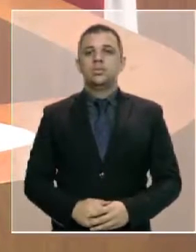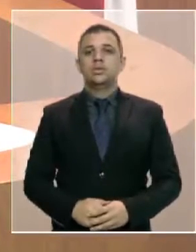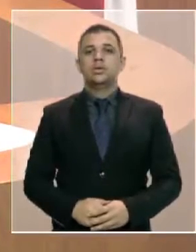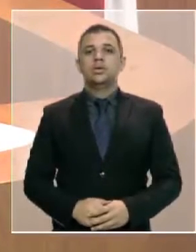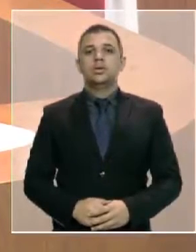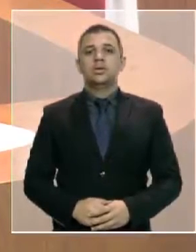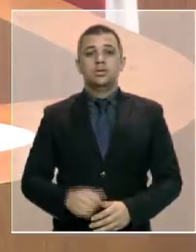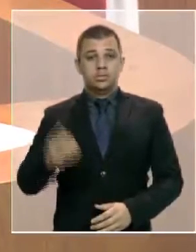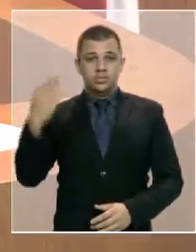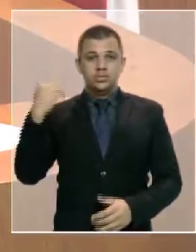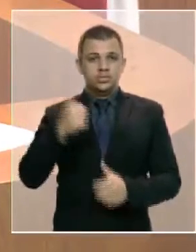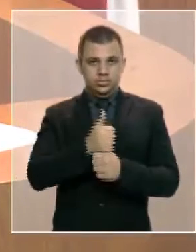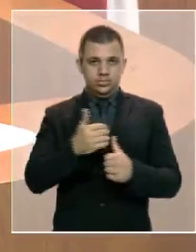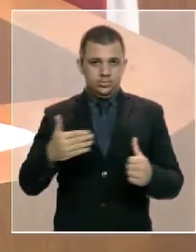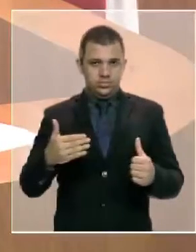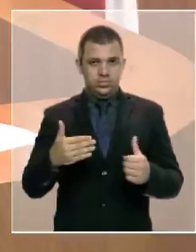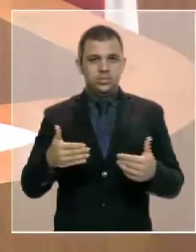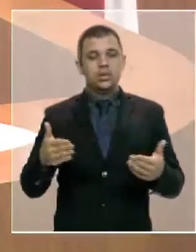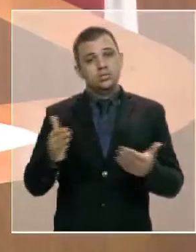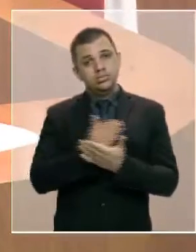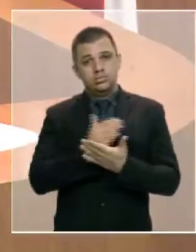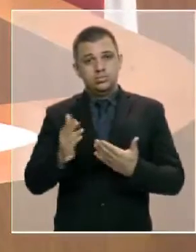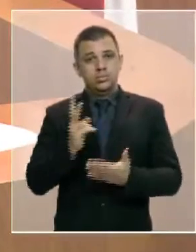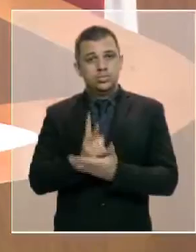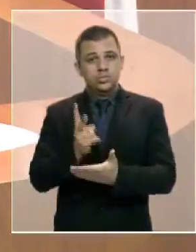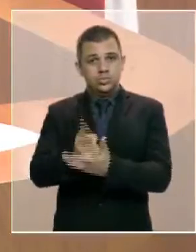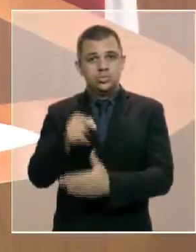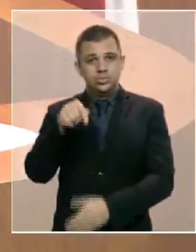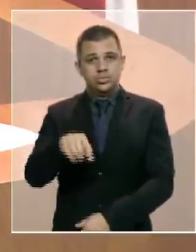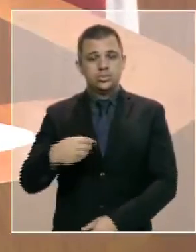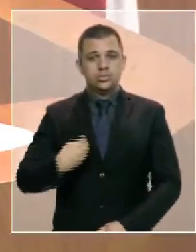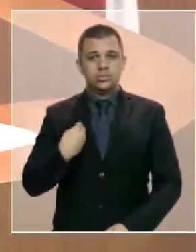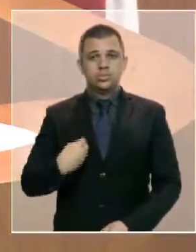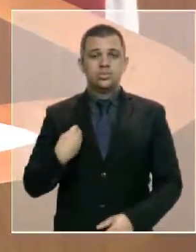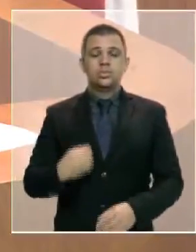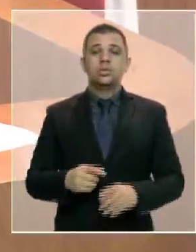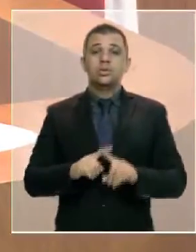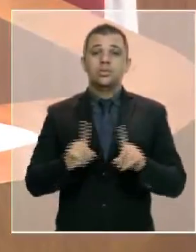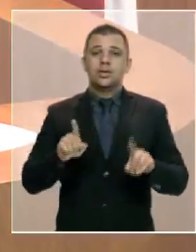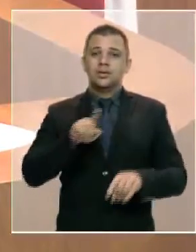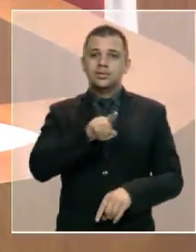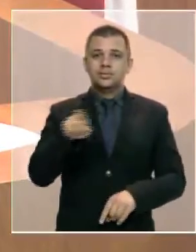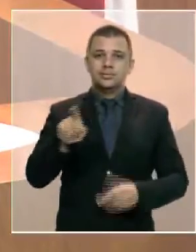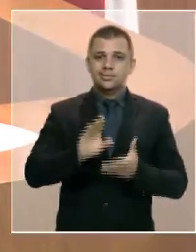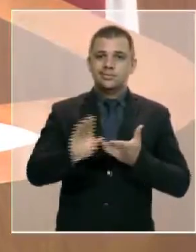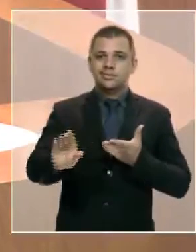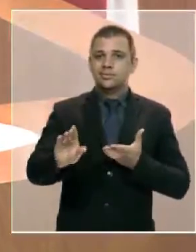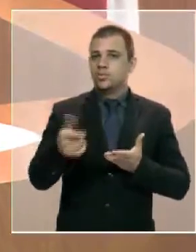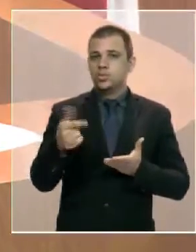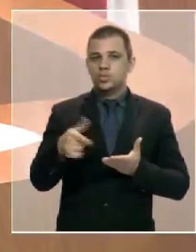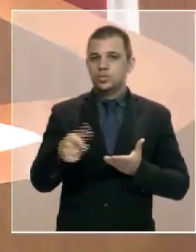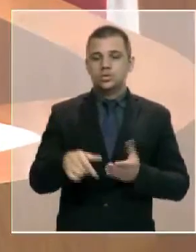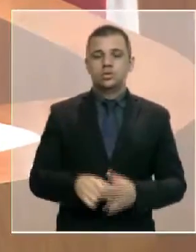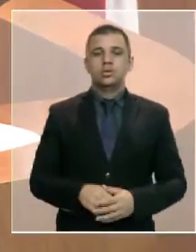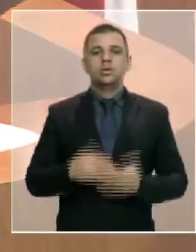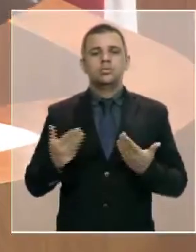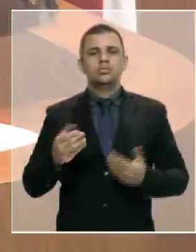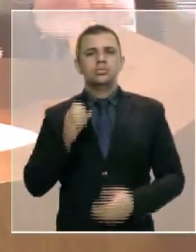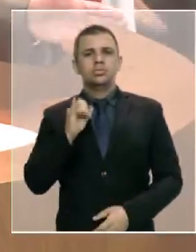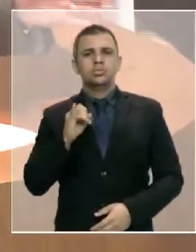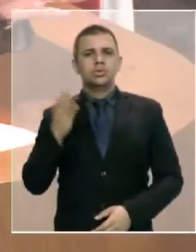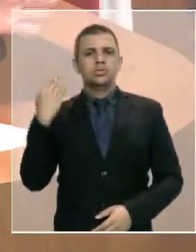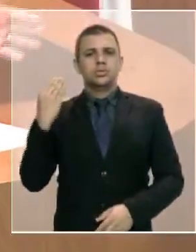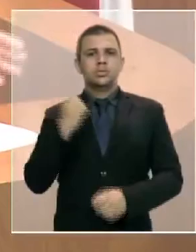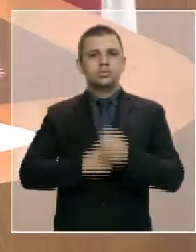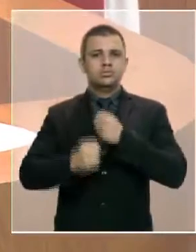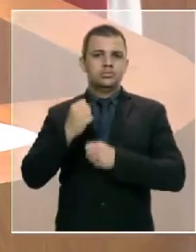Inclusive, vários estão aqui hoje ainda. E suas emendas também não foram pagas. Ora, se foi colocado no orçamento do ano